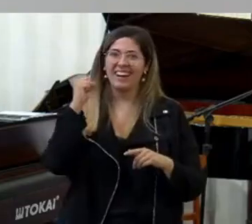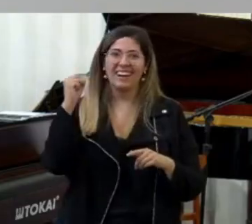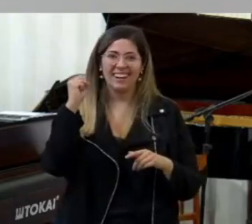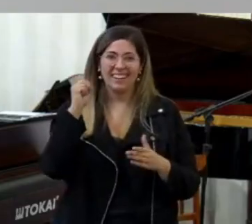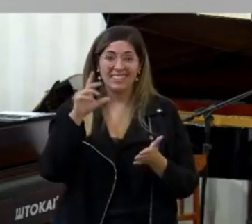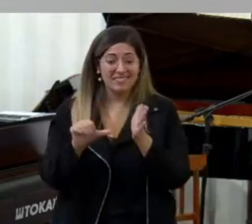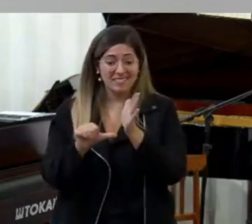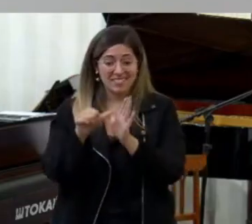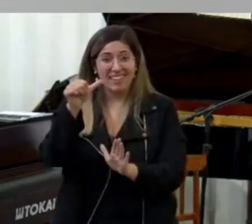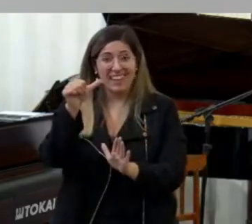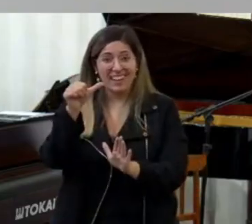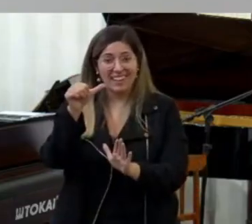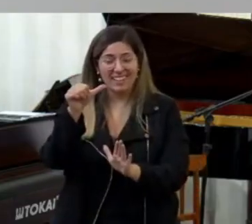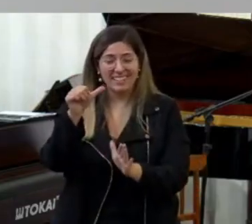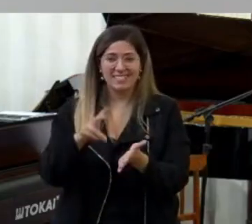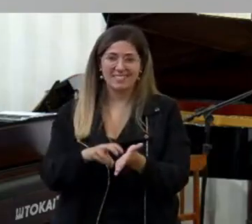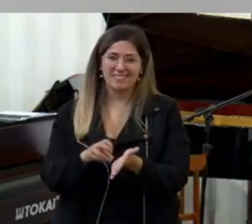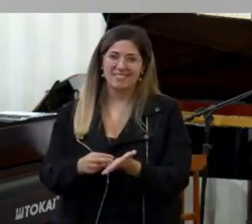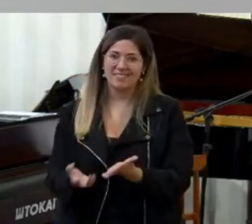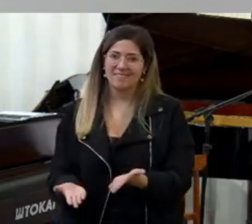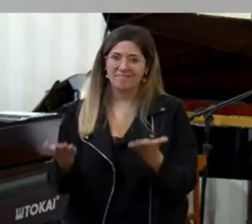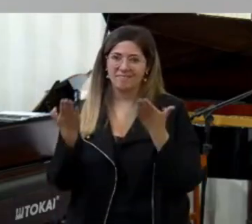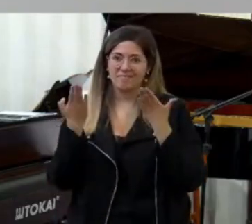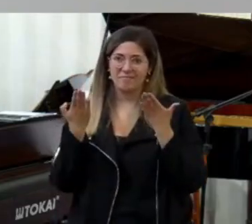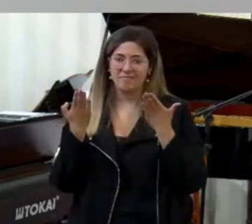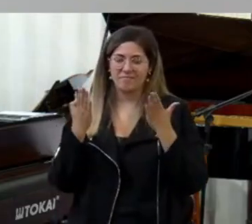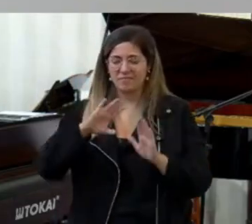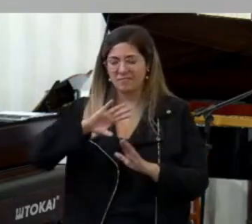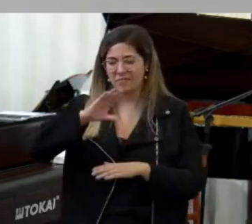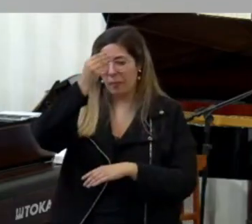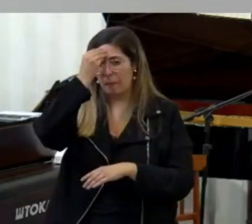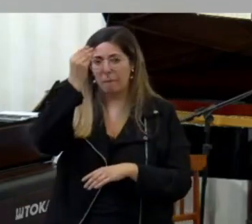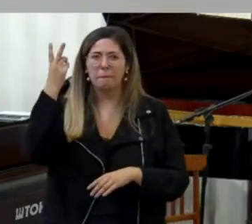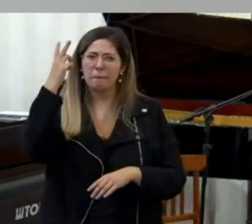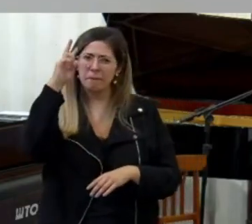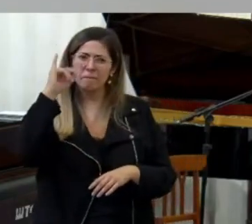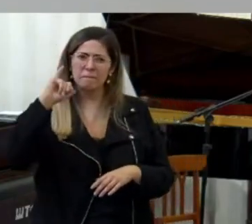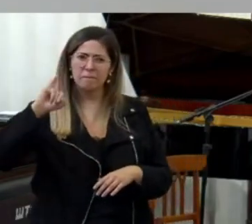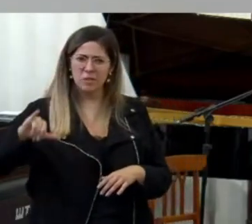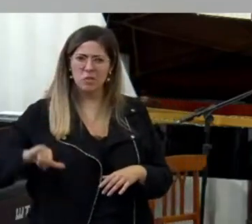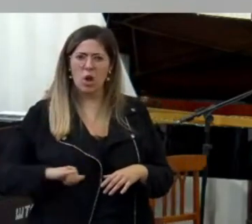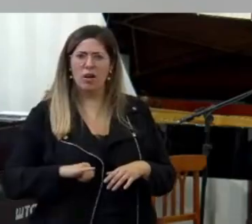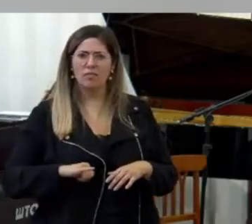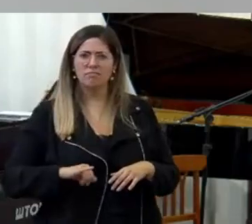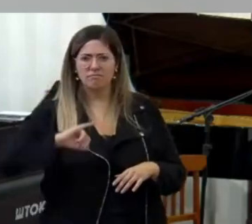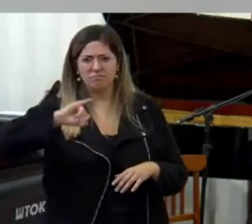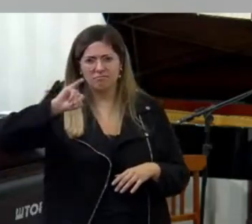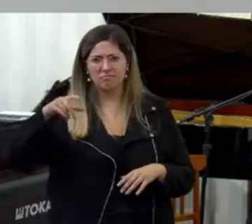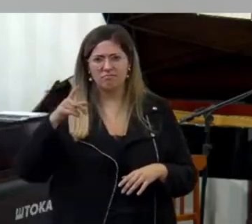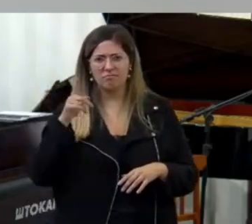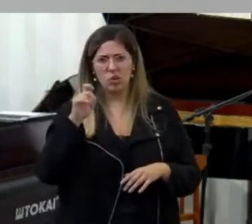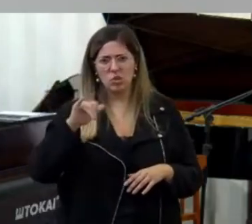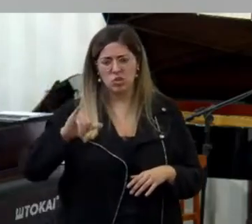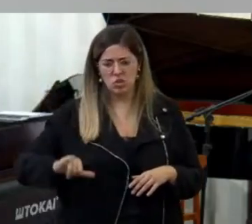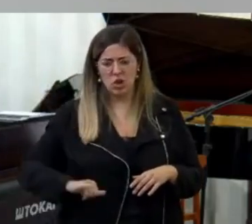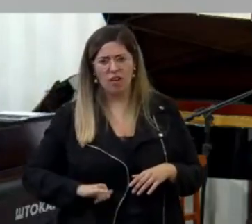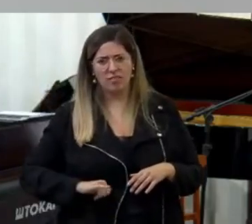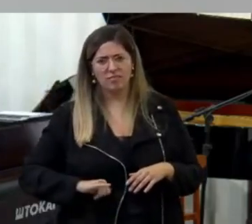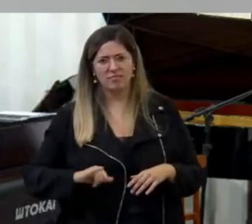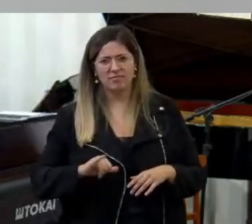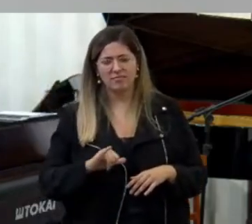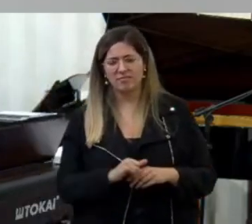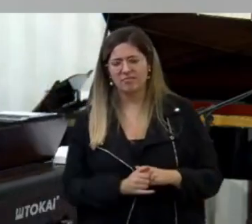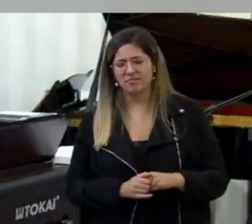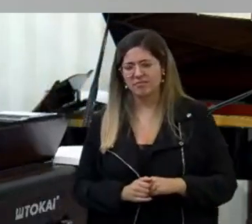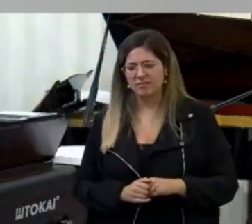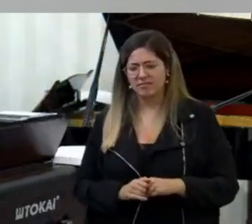mortos. Jó também já viu isso. Assim como eu disse, quando eu leio sobre a coluna de fogo,